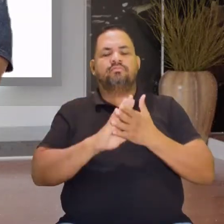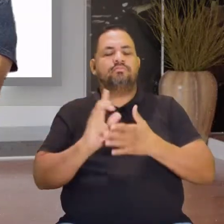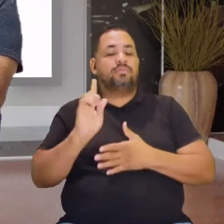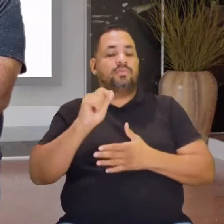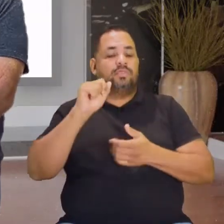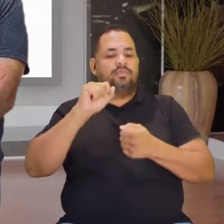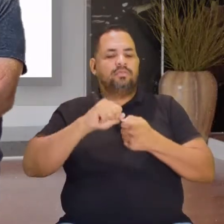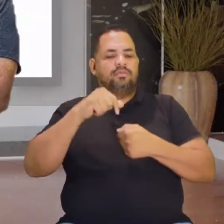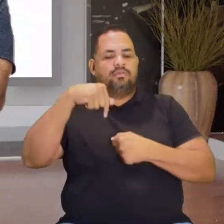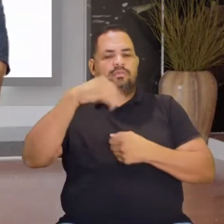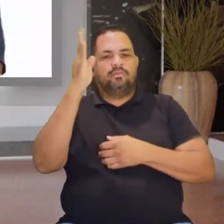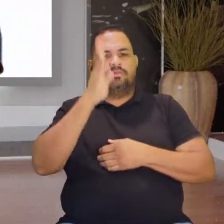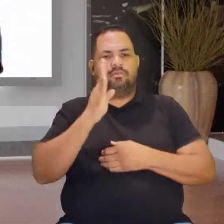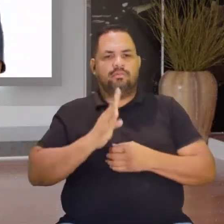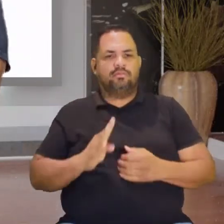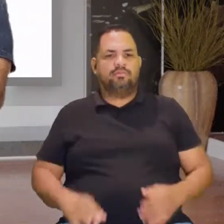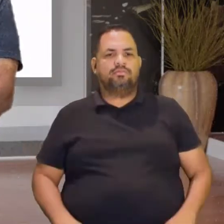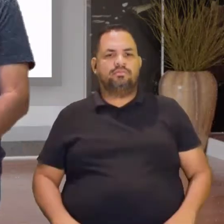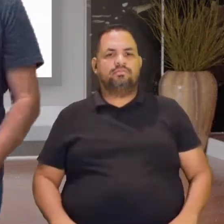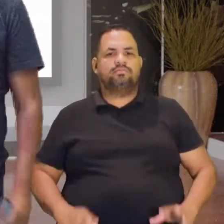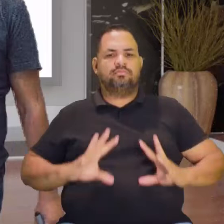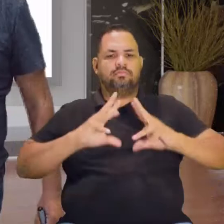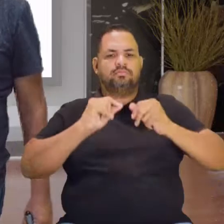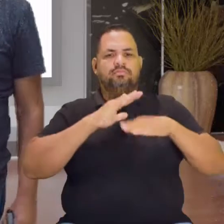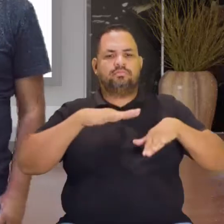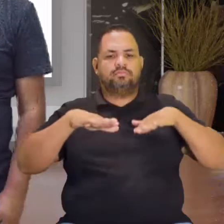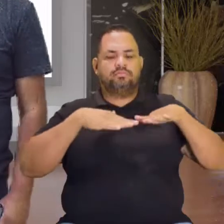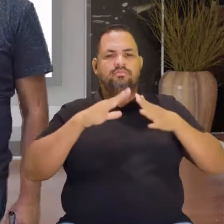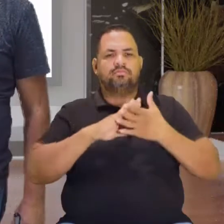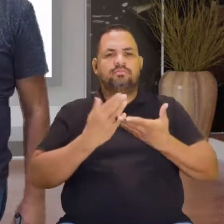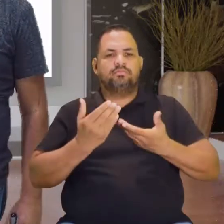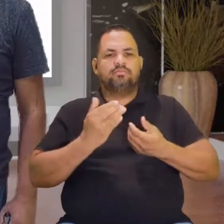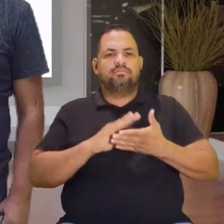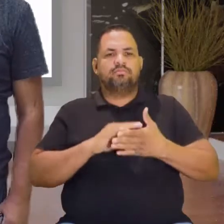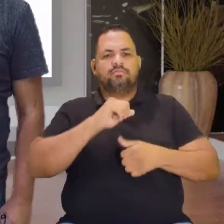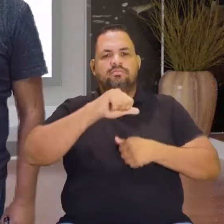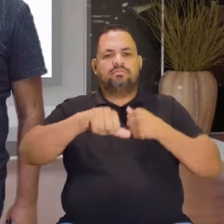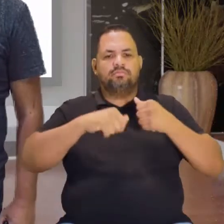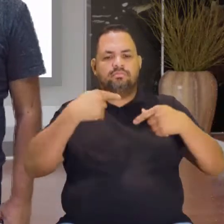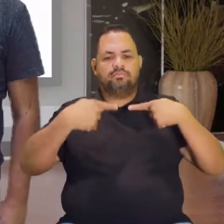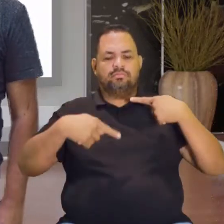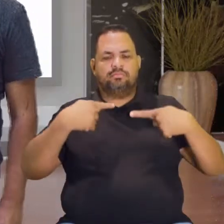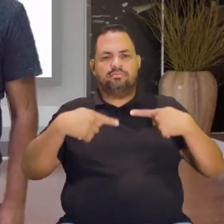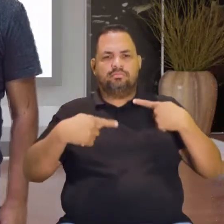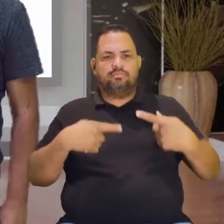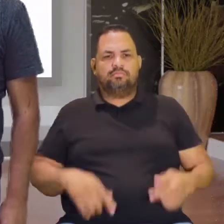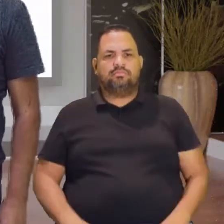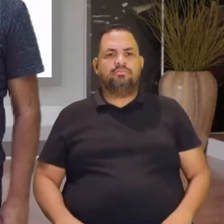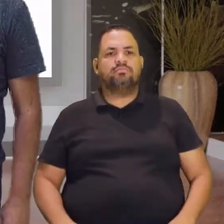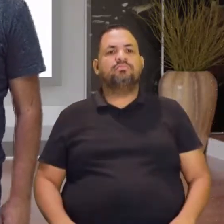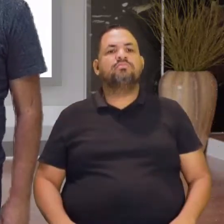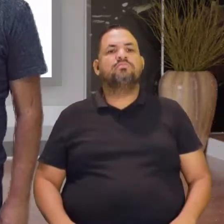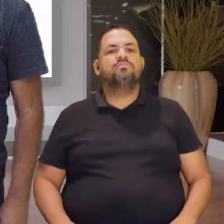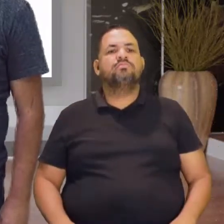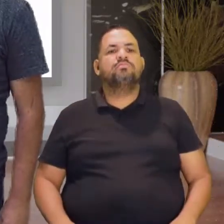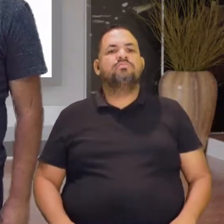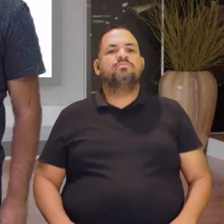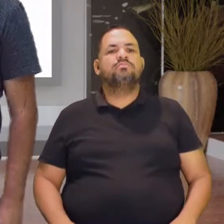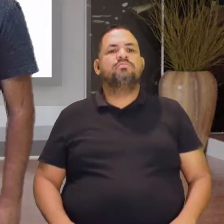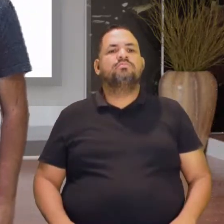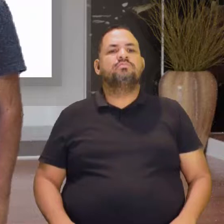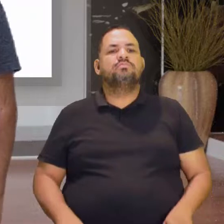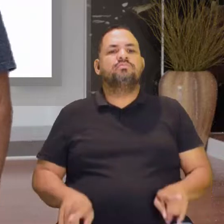Brasil. Então, com todo esse movimento da mudança também na política, o